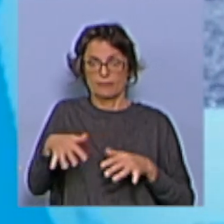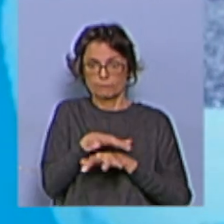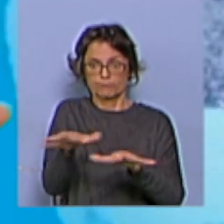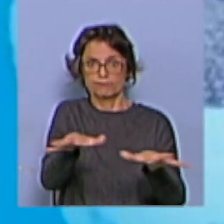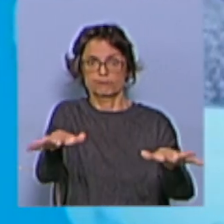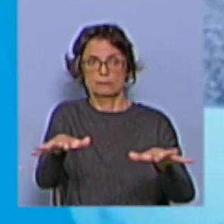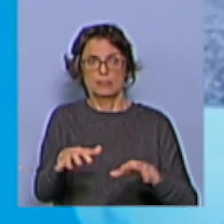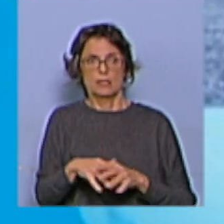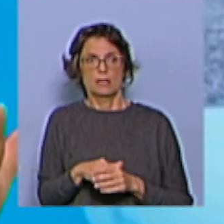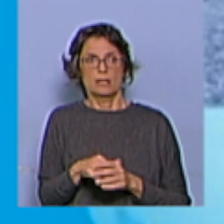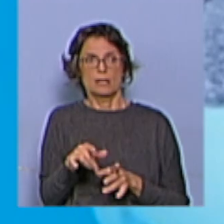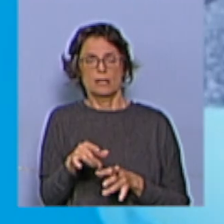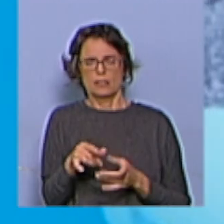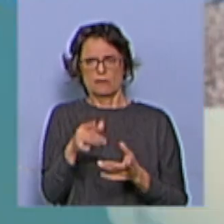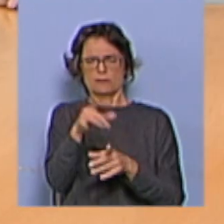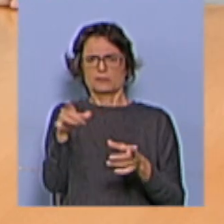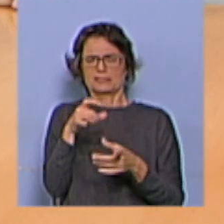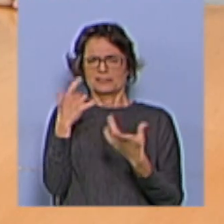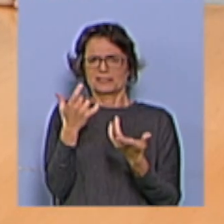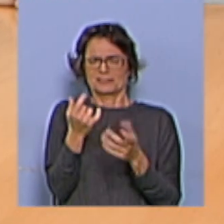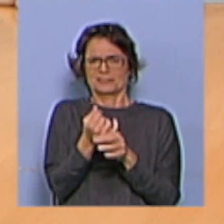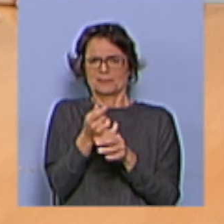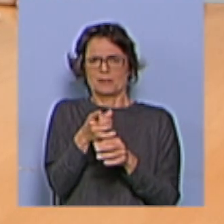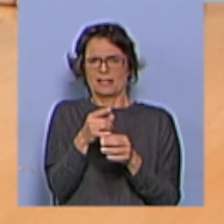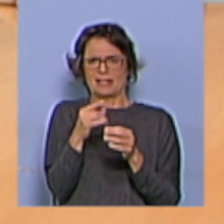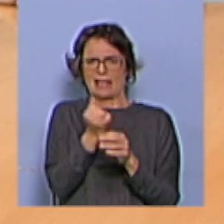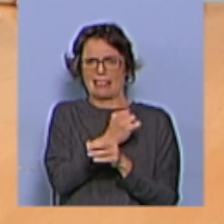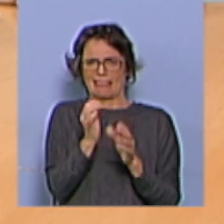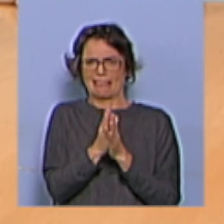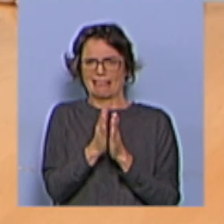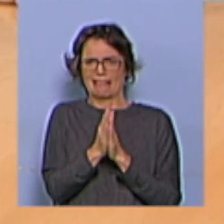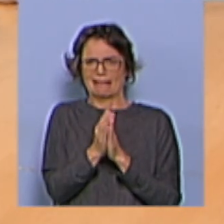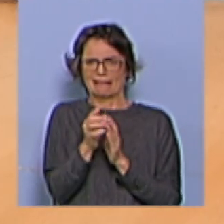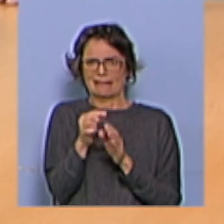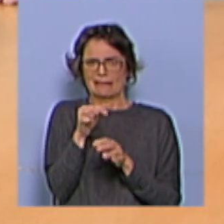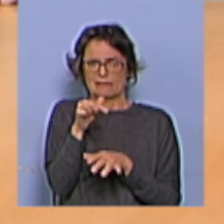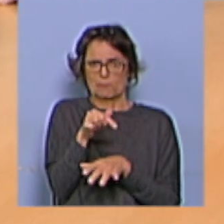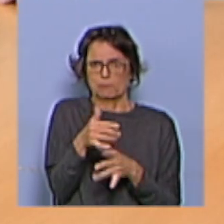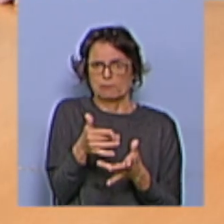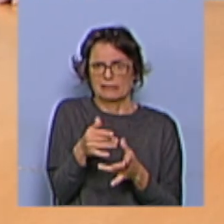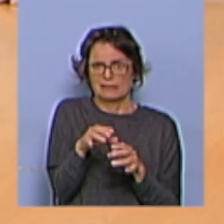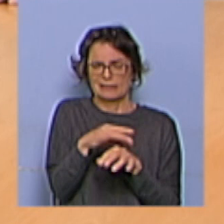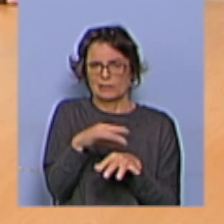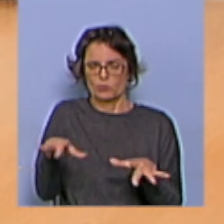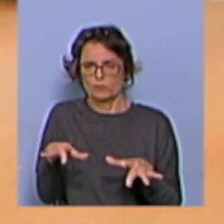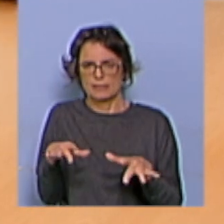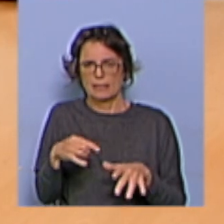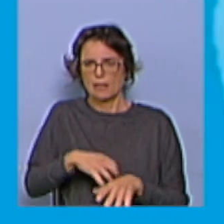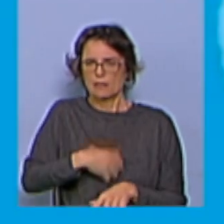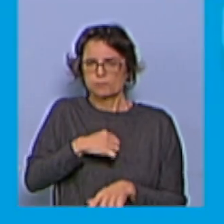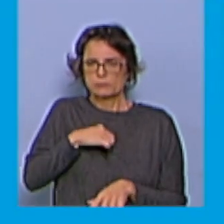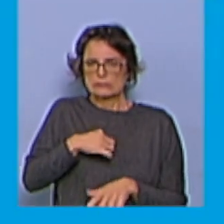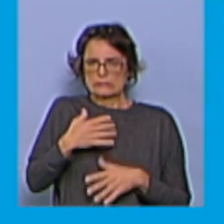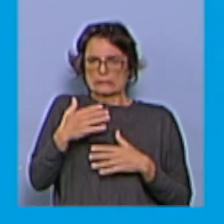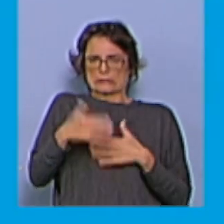Os capelães hospitalares, a dado momento, também sentiram uma certa blindagem na forma de trabalhar, de se aproximar